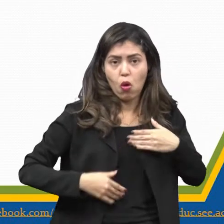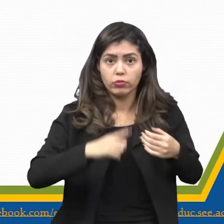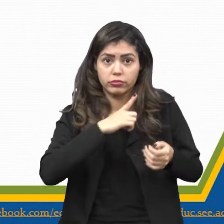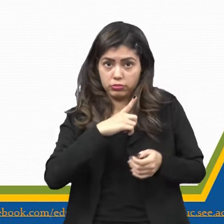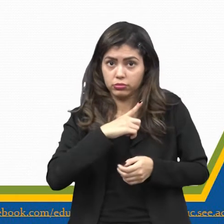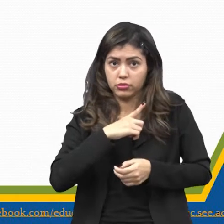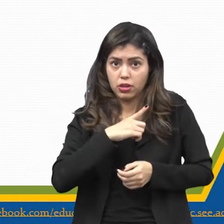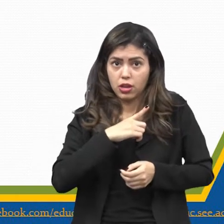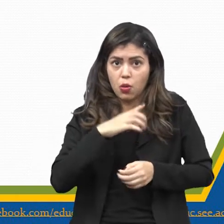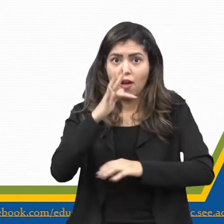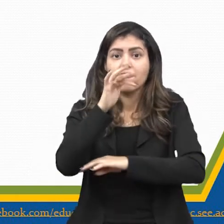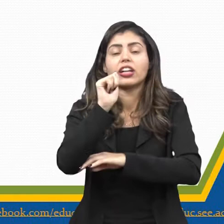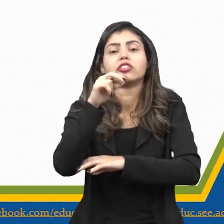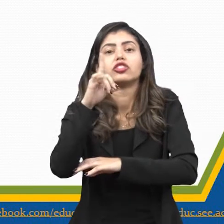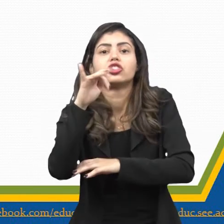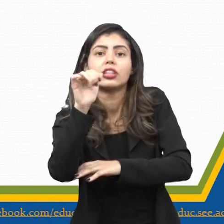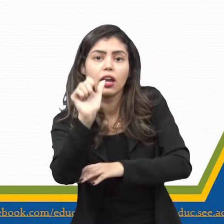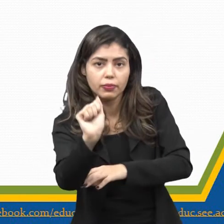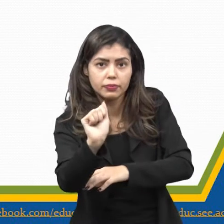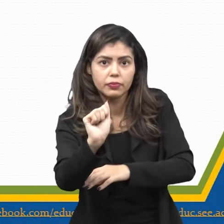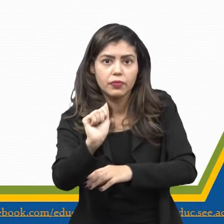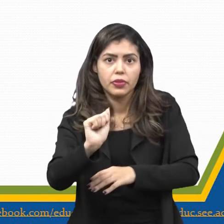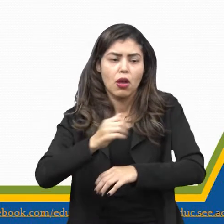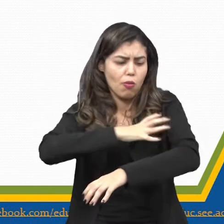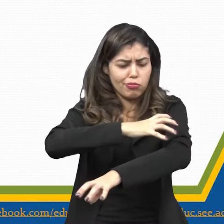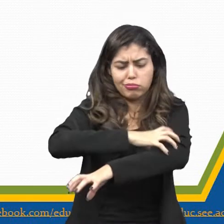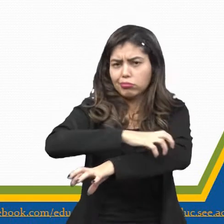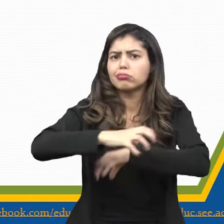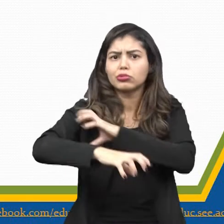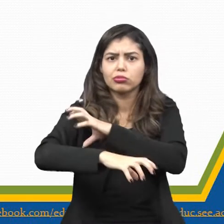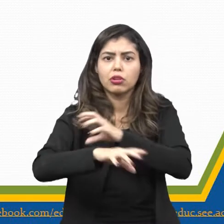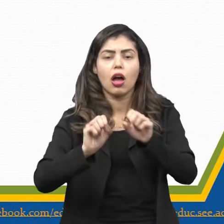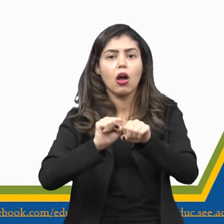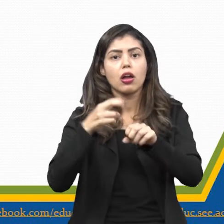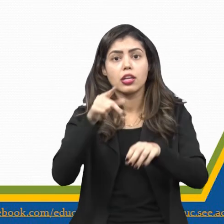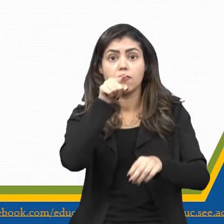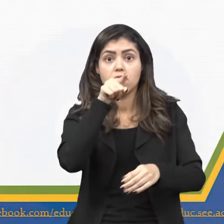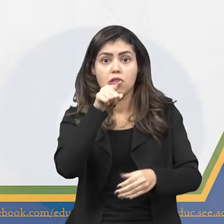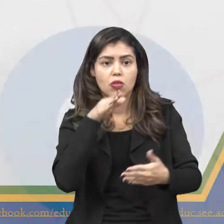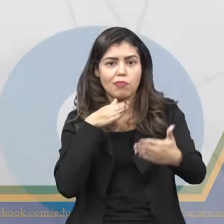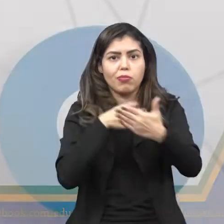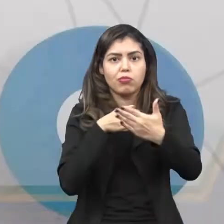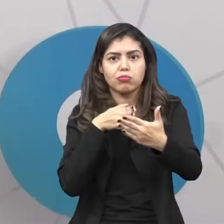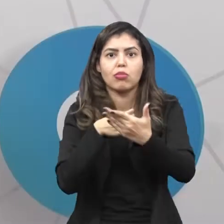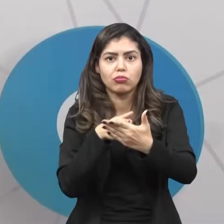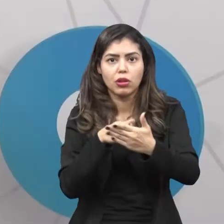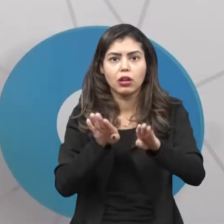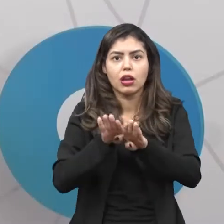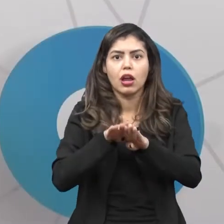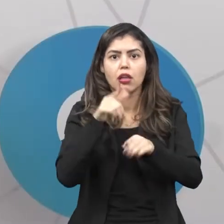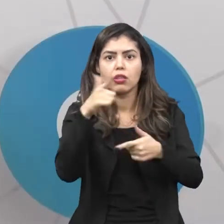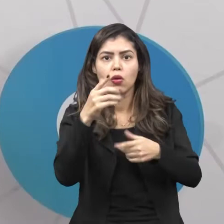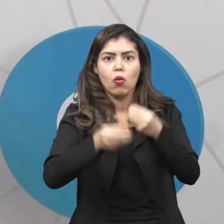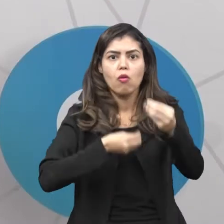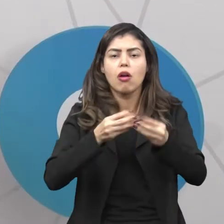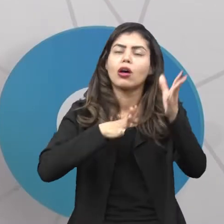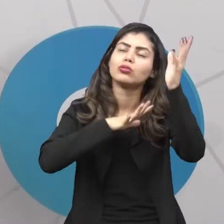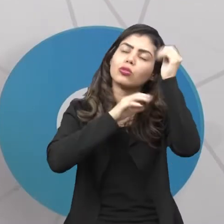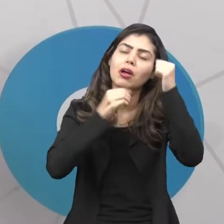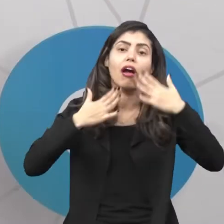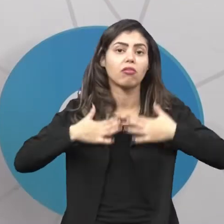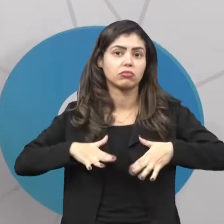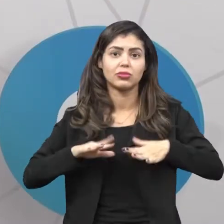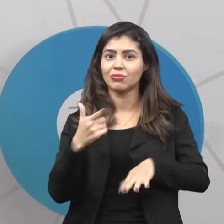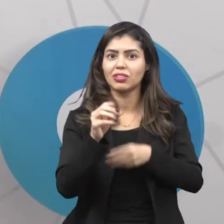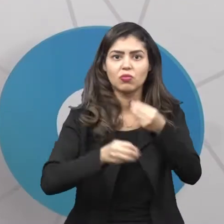a ficar com uma fadiga muscular, uma fadiga que impede você de ter um sono tranquilo.